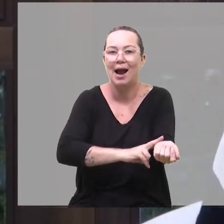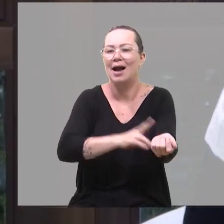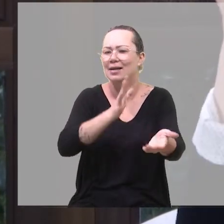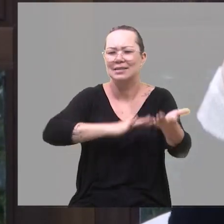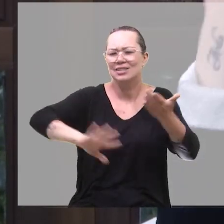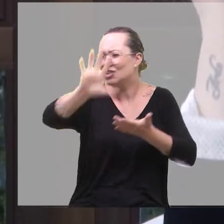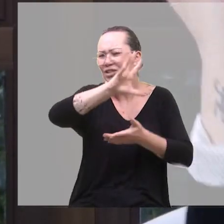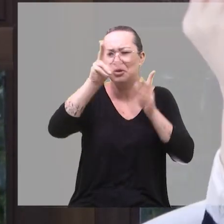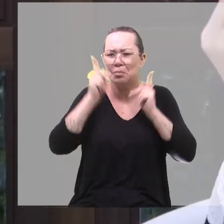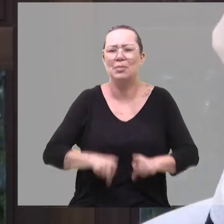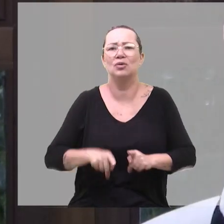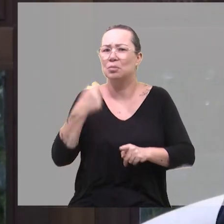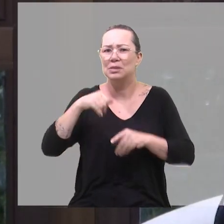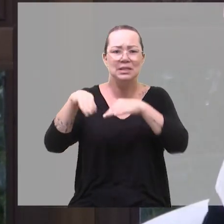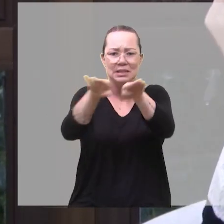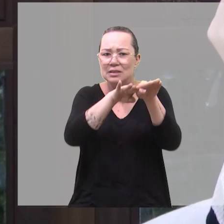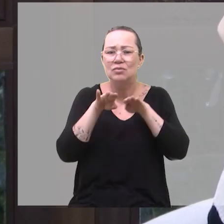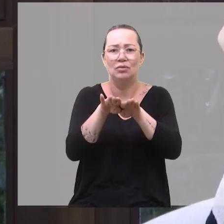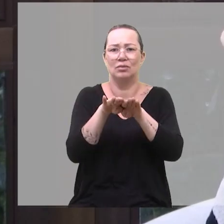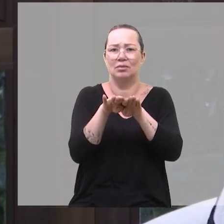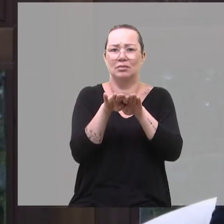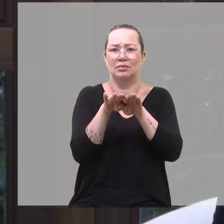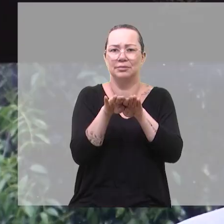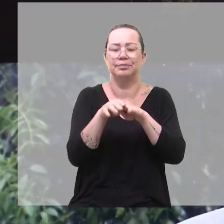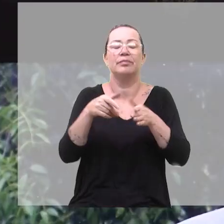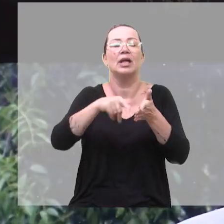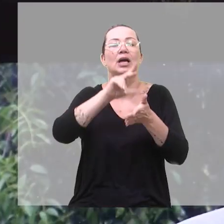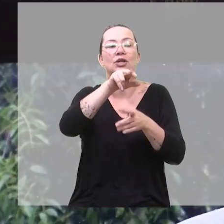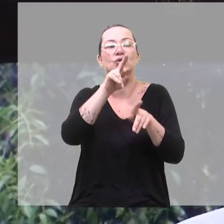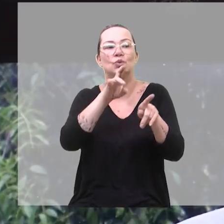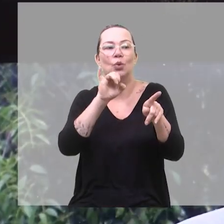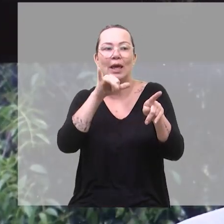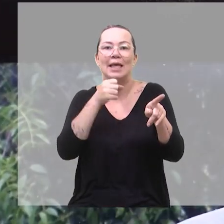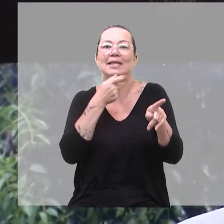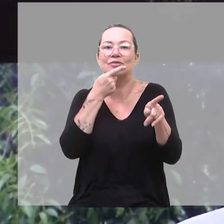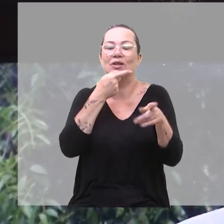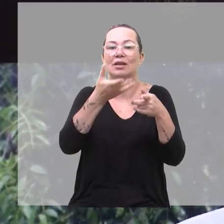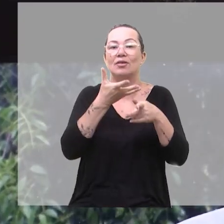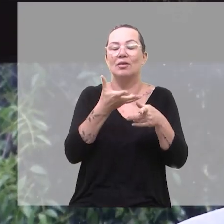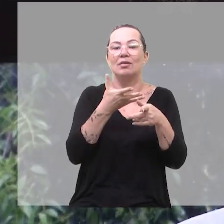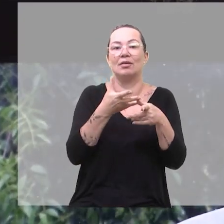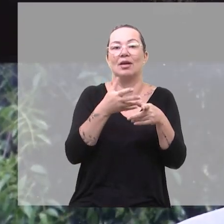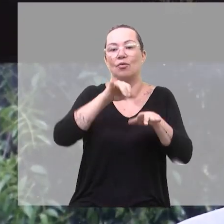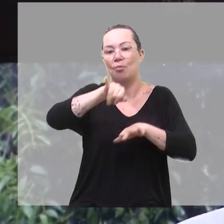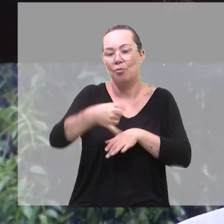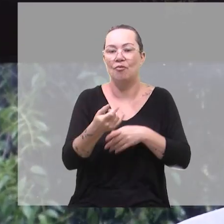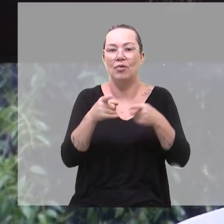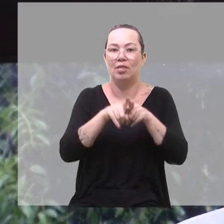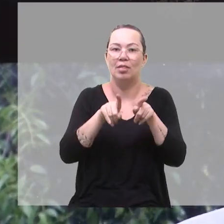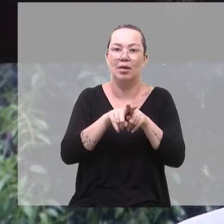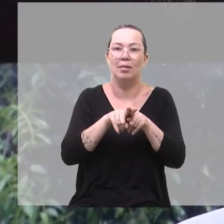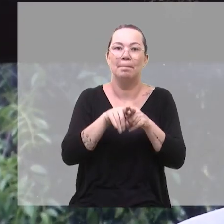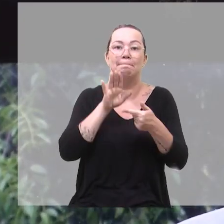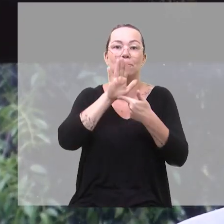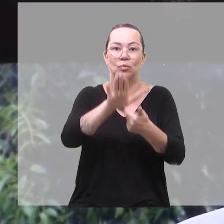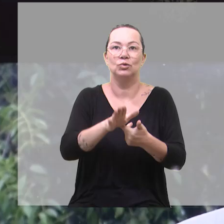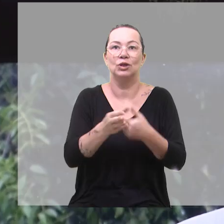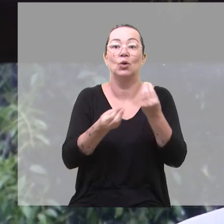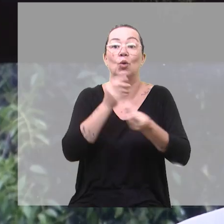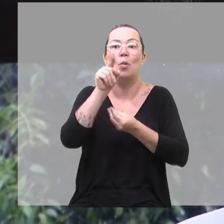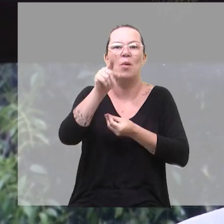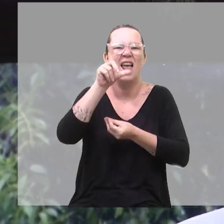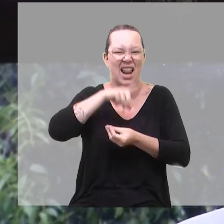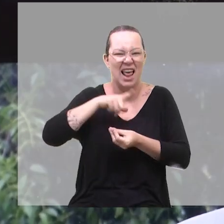eu acho que, degustar do mundo da mesma forma. E antes do seu Reis falar, eu quero aproveitar que a Nath está falando para